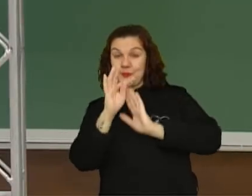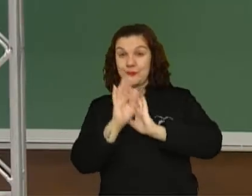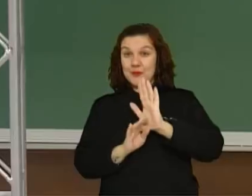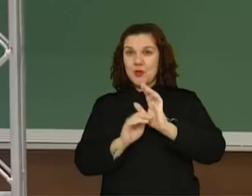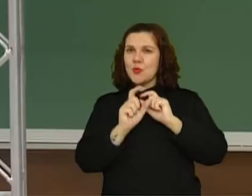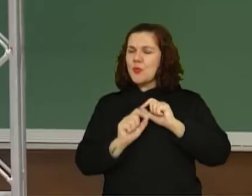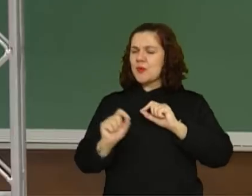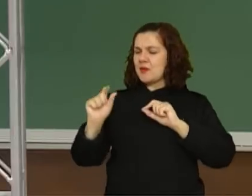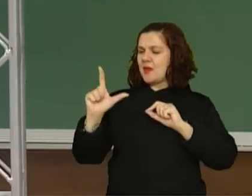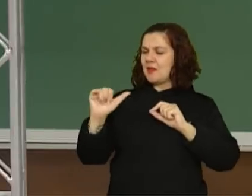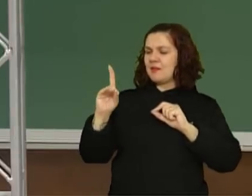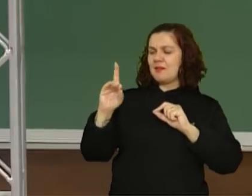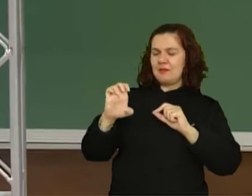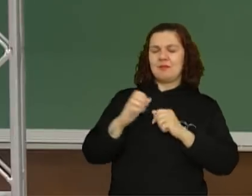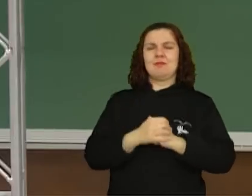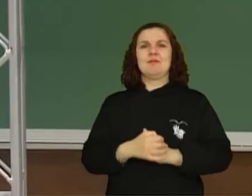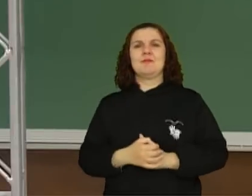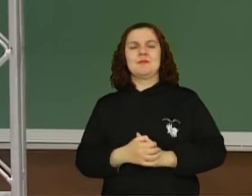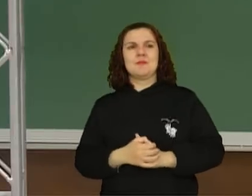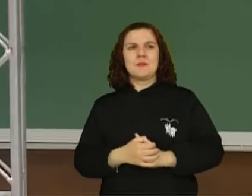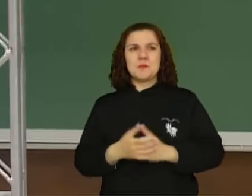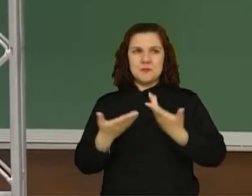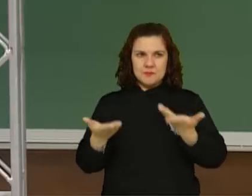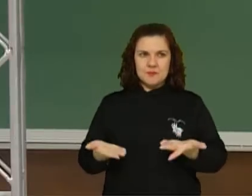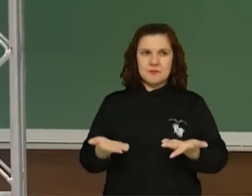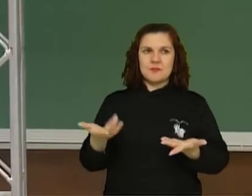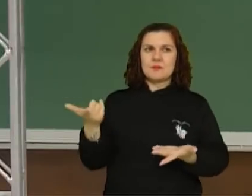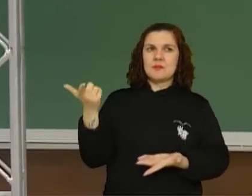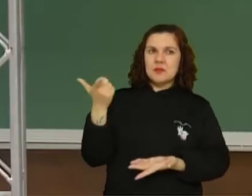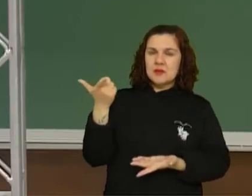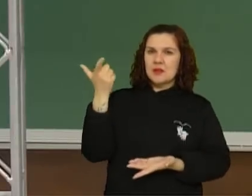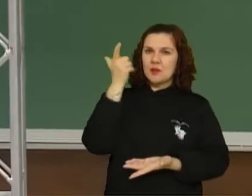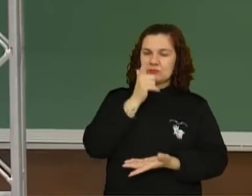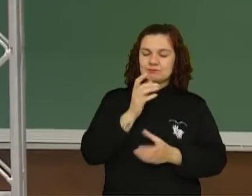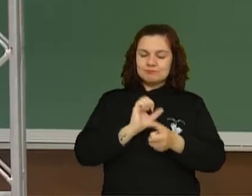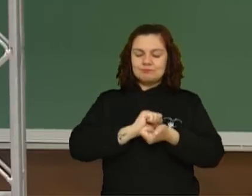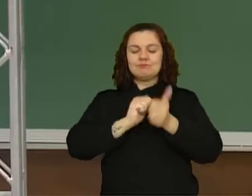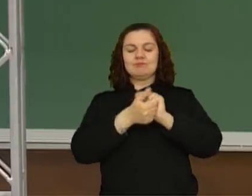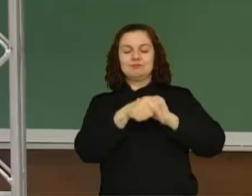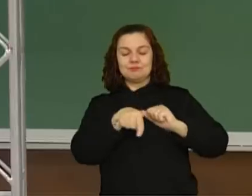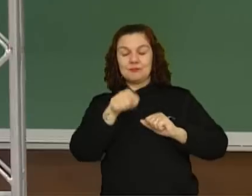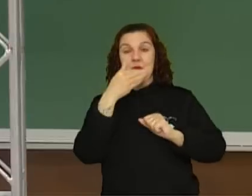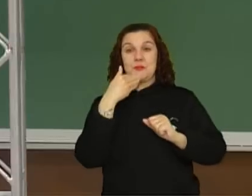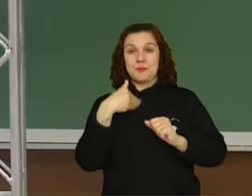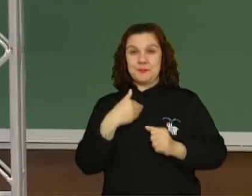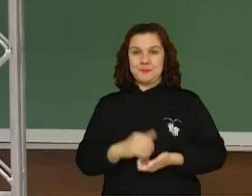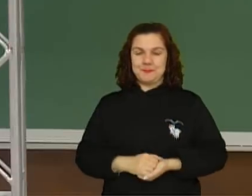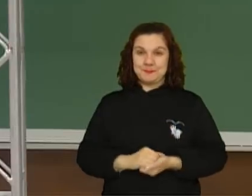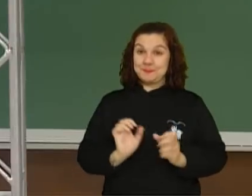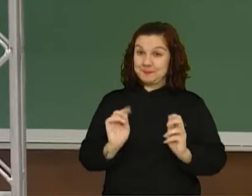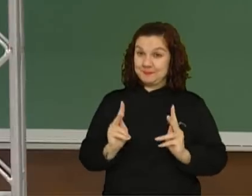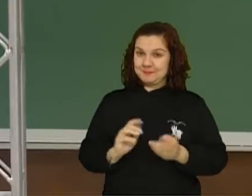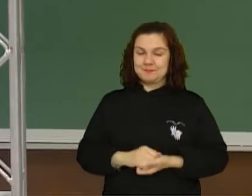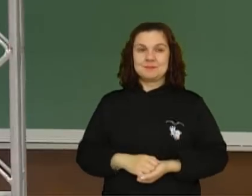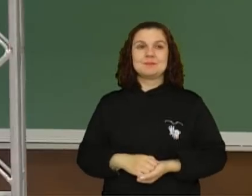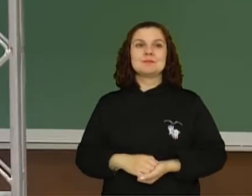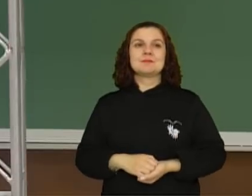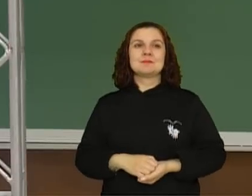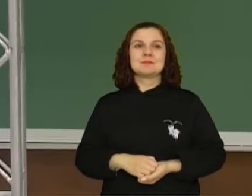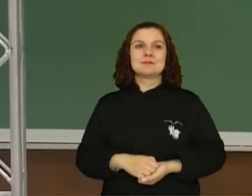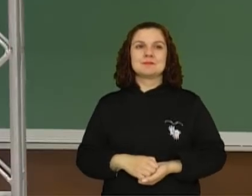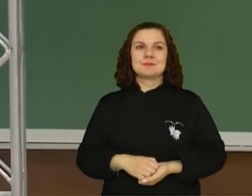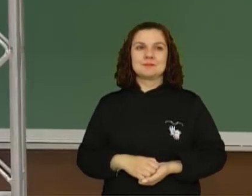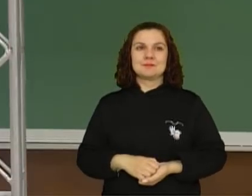que é o lead, e conseguir, então, ali fazer o que está sendo pedido para mim. Muito bem?